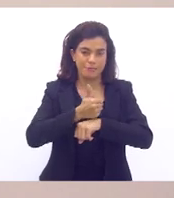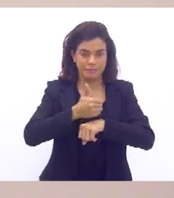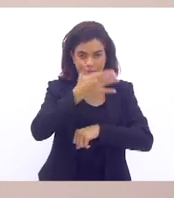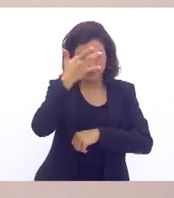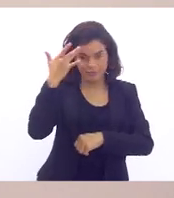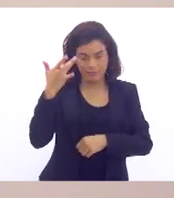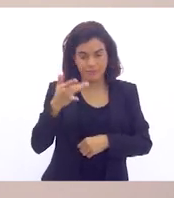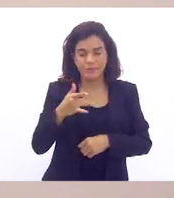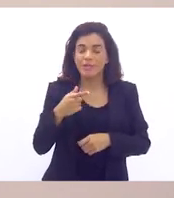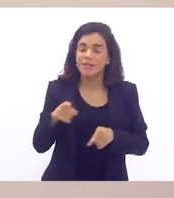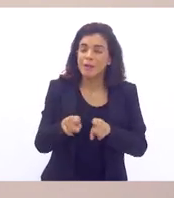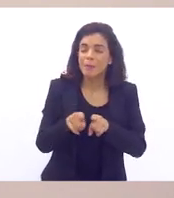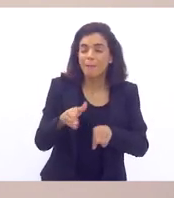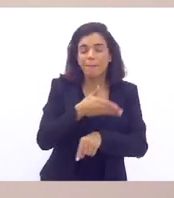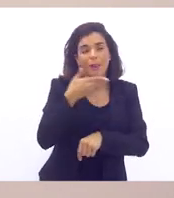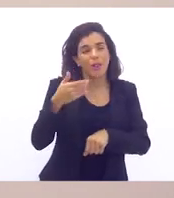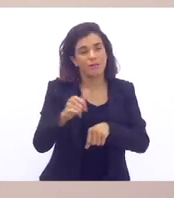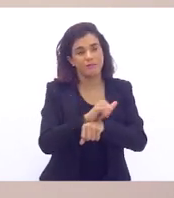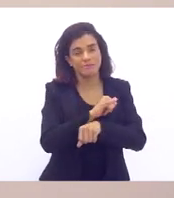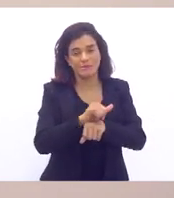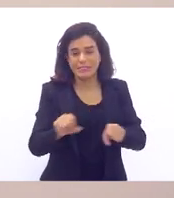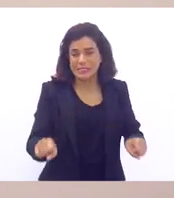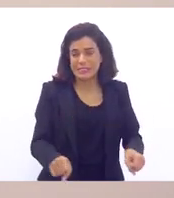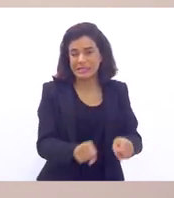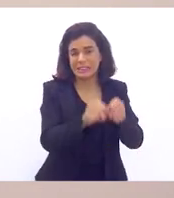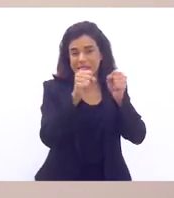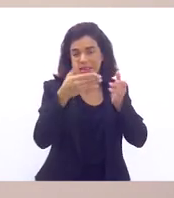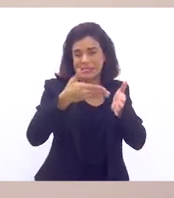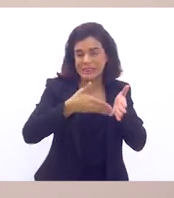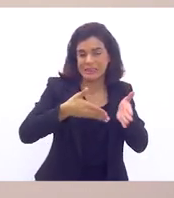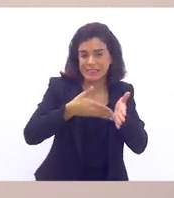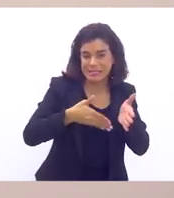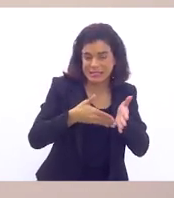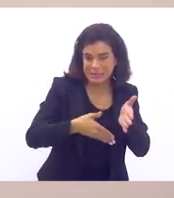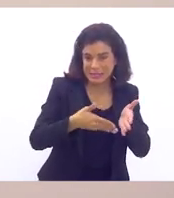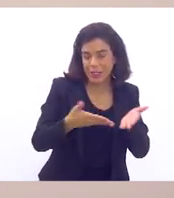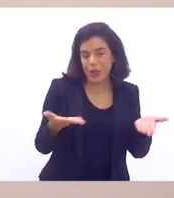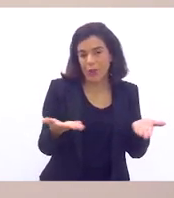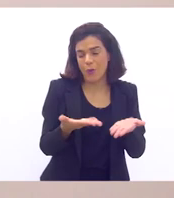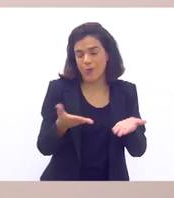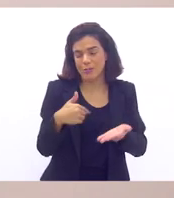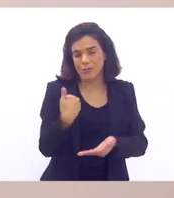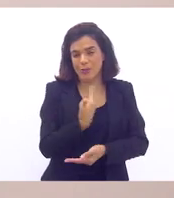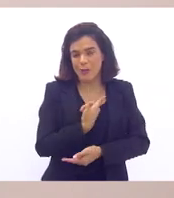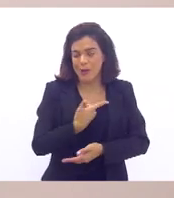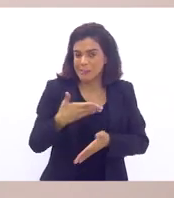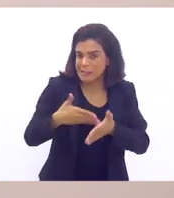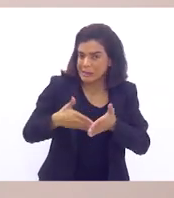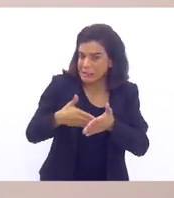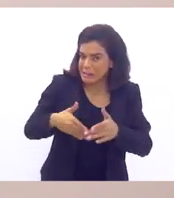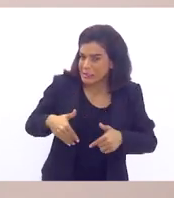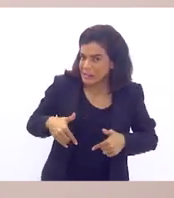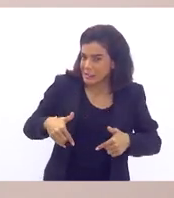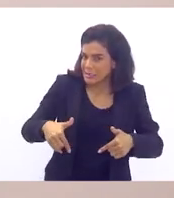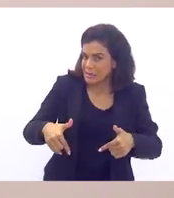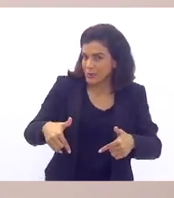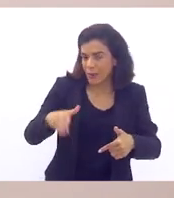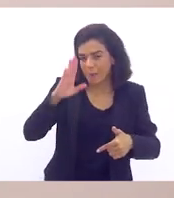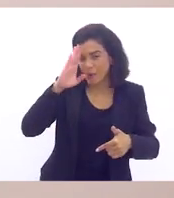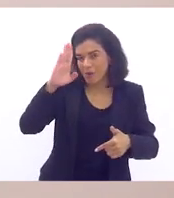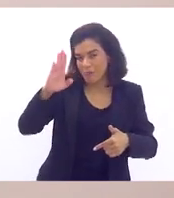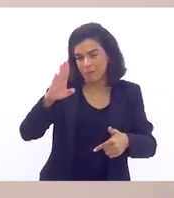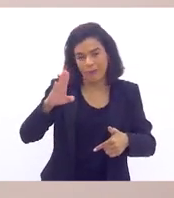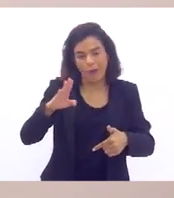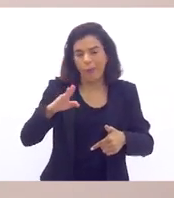é a melhor maneira de se quebrar todas as barreiras atitudinais que nós hoje enfrentamos e que é o principal o principal